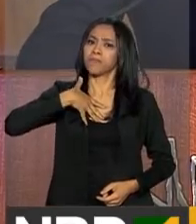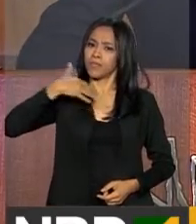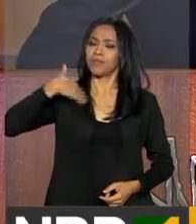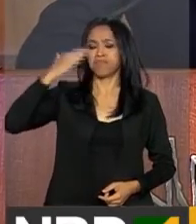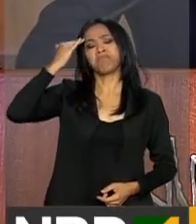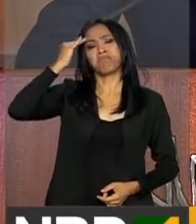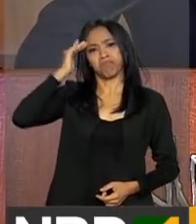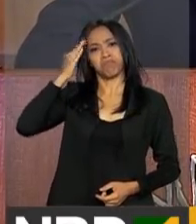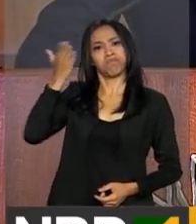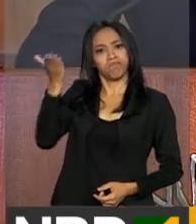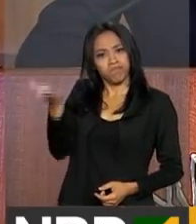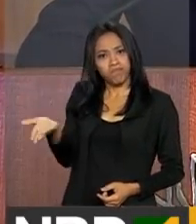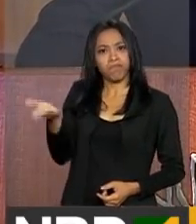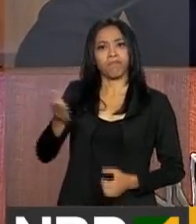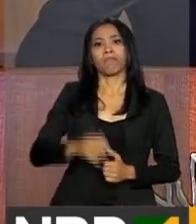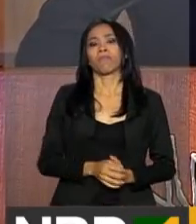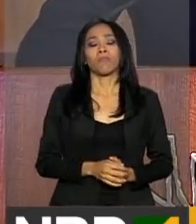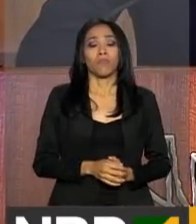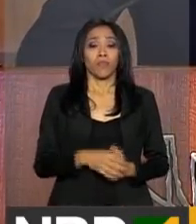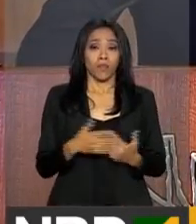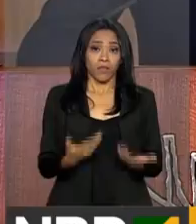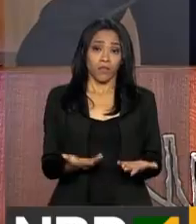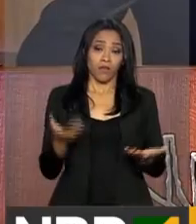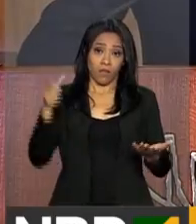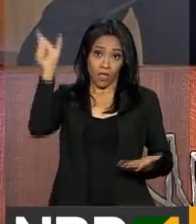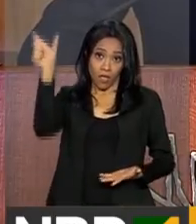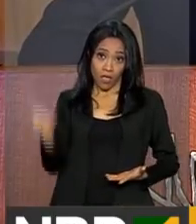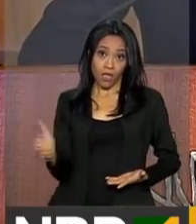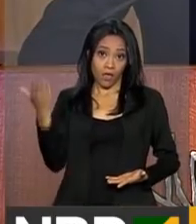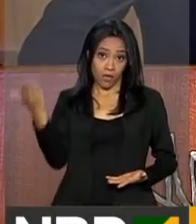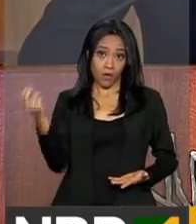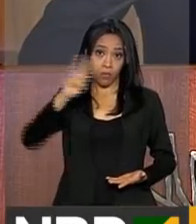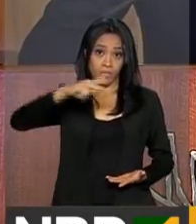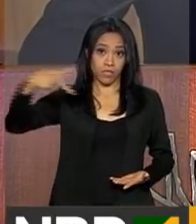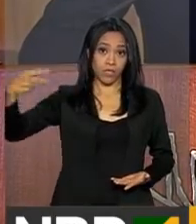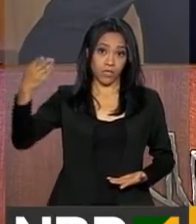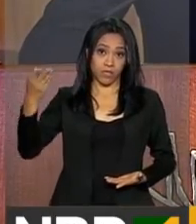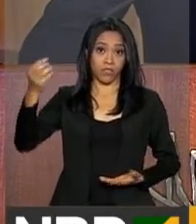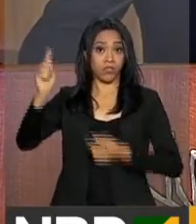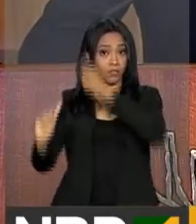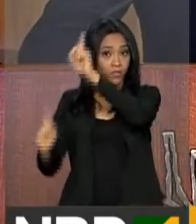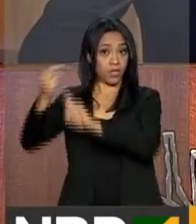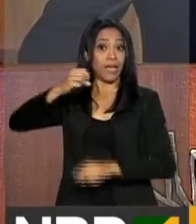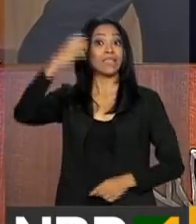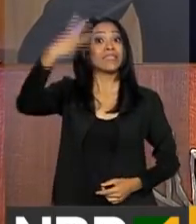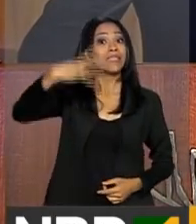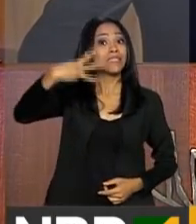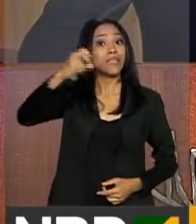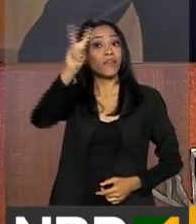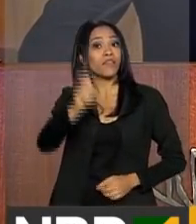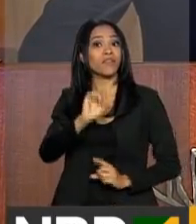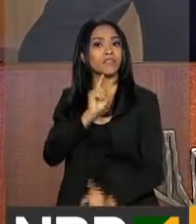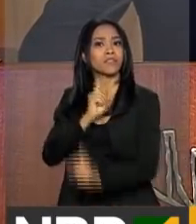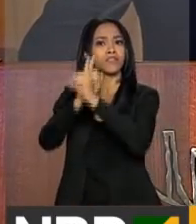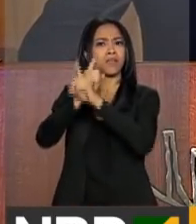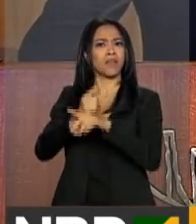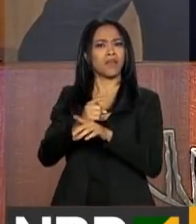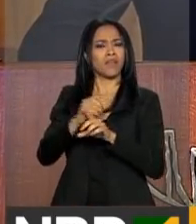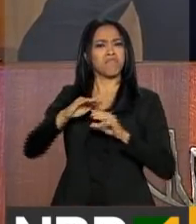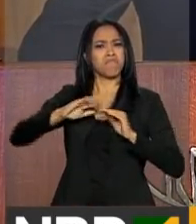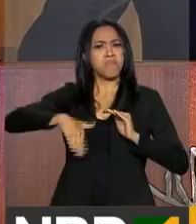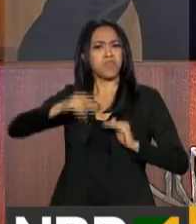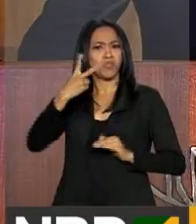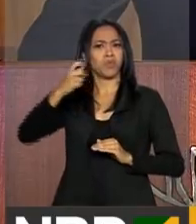compreender. Aliás, esta, presidente Piñera, é a terceira vez que nos encontramos, em menos de 2 meses. A